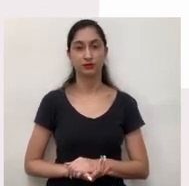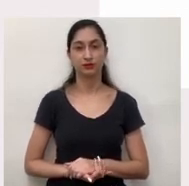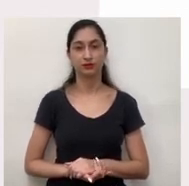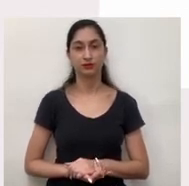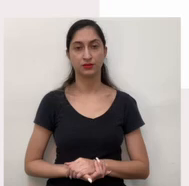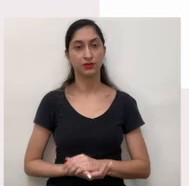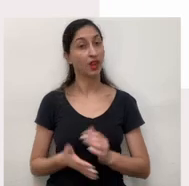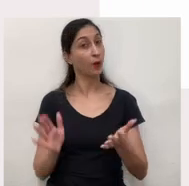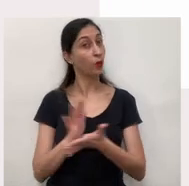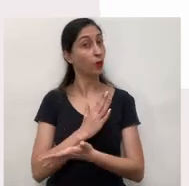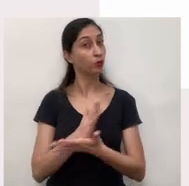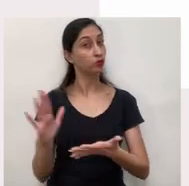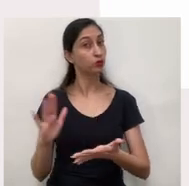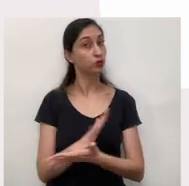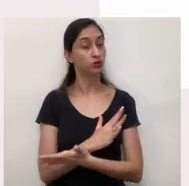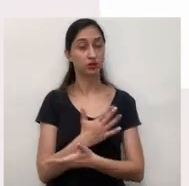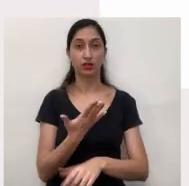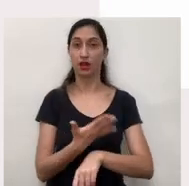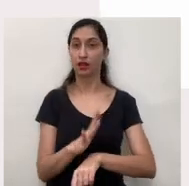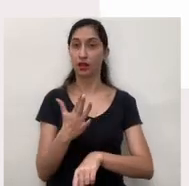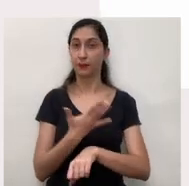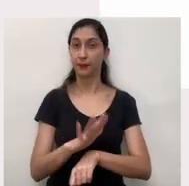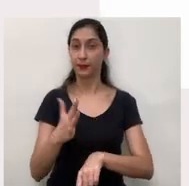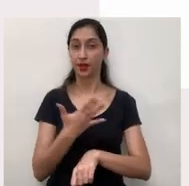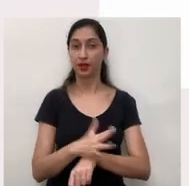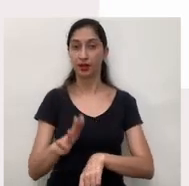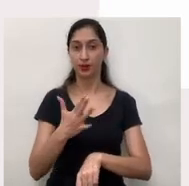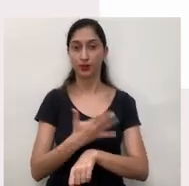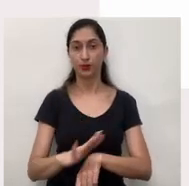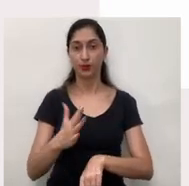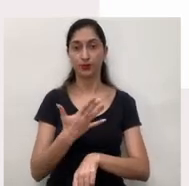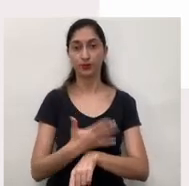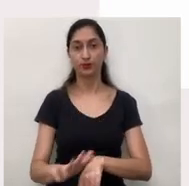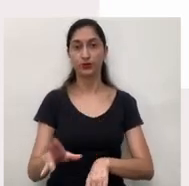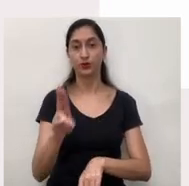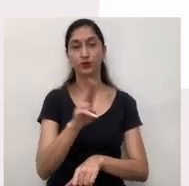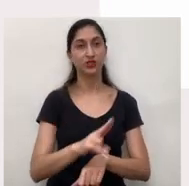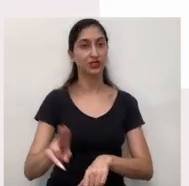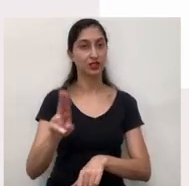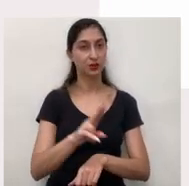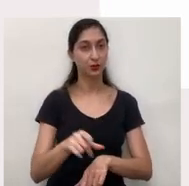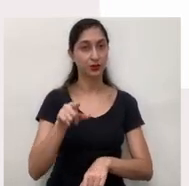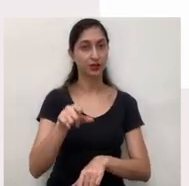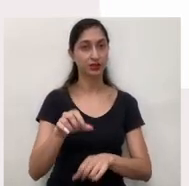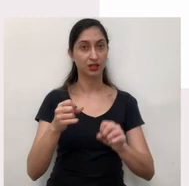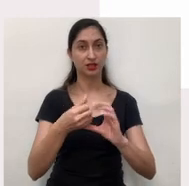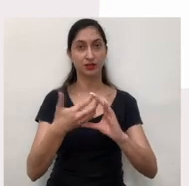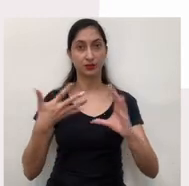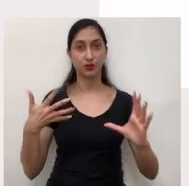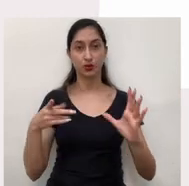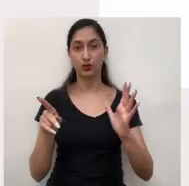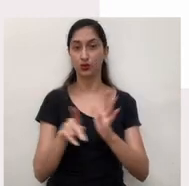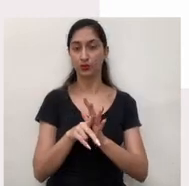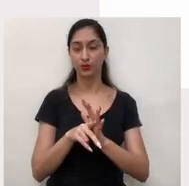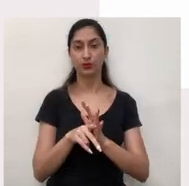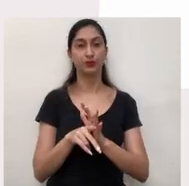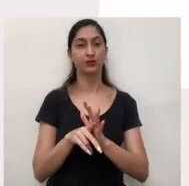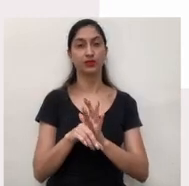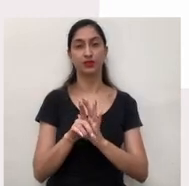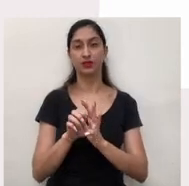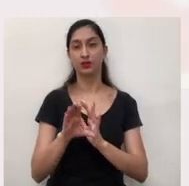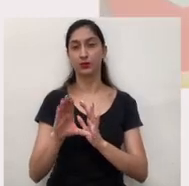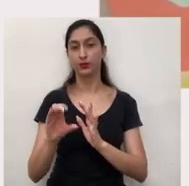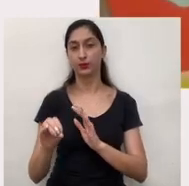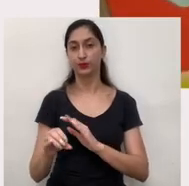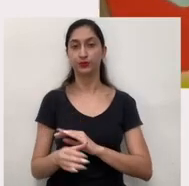Alguns exercícios com as linhas, que é esse elemento predominante, né? Nas fachadas deco. Pode passar para